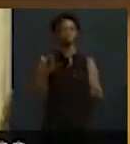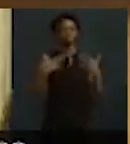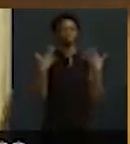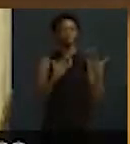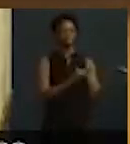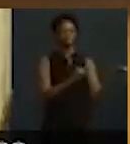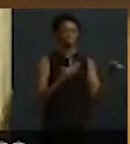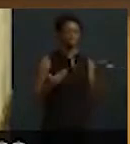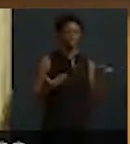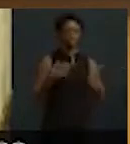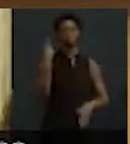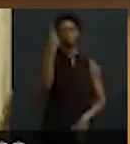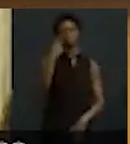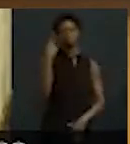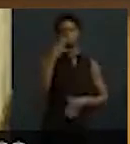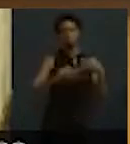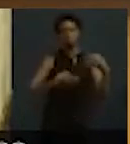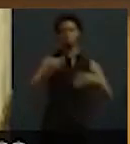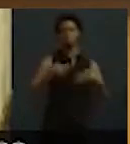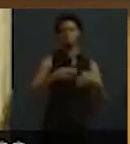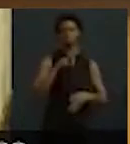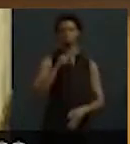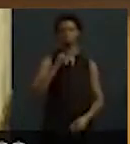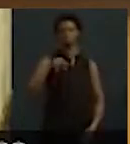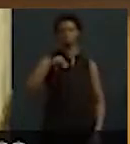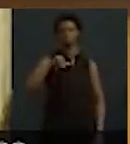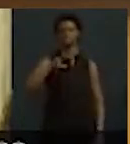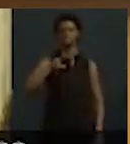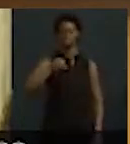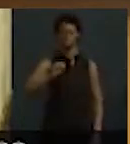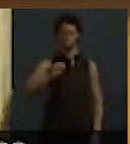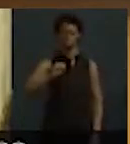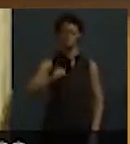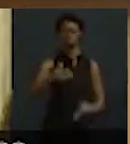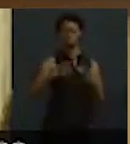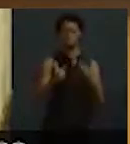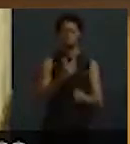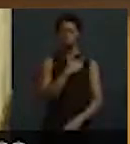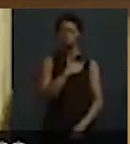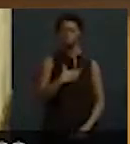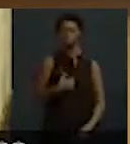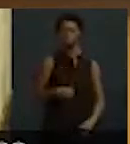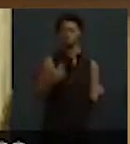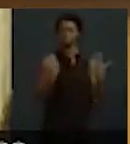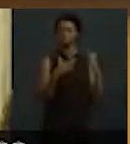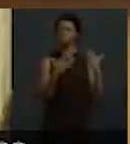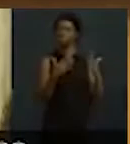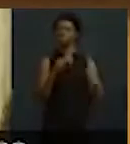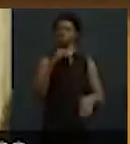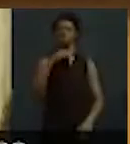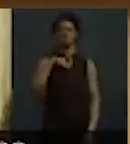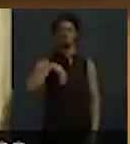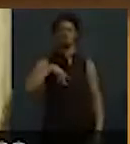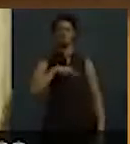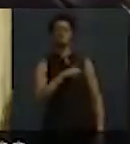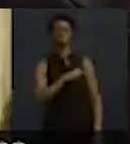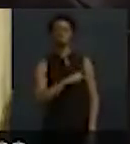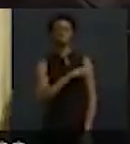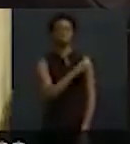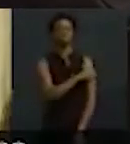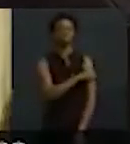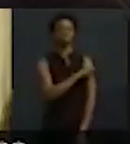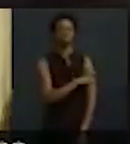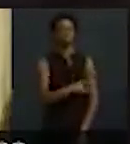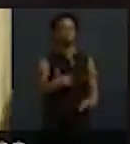justiça, Vinícius Leal Cavaleiro, para receber o colar do mérito do Ministério Público do Estado do Rio de Janeiro.